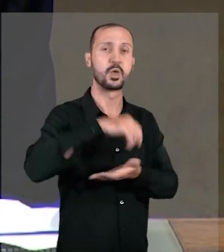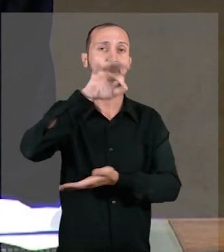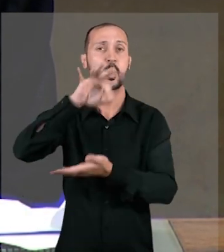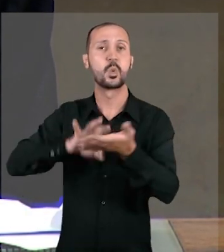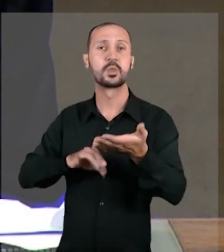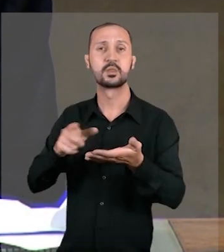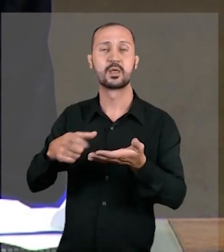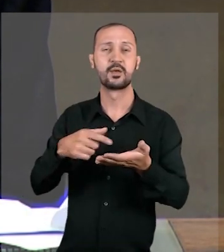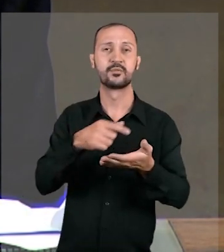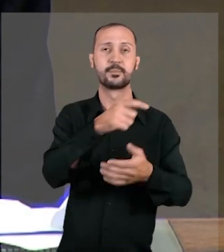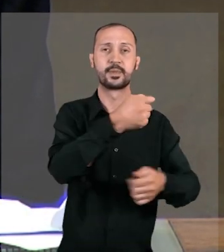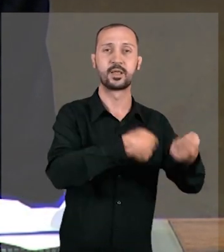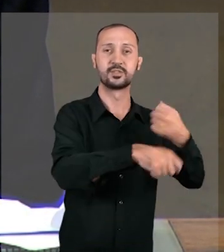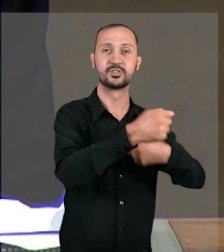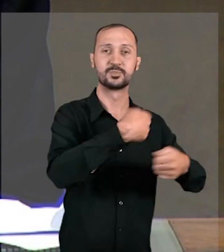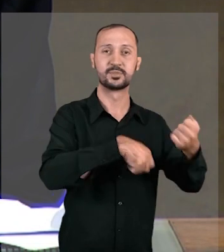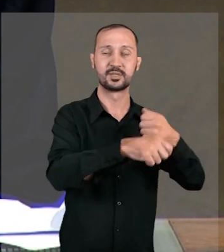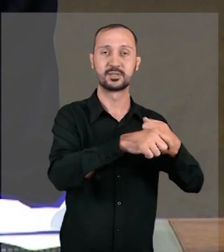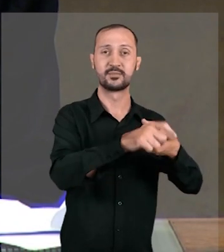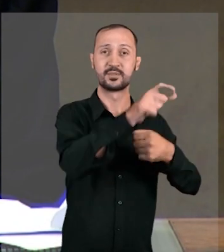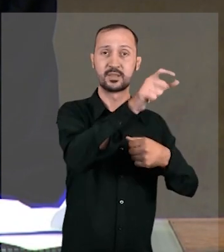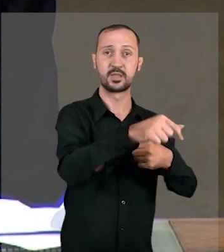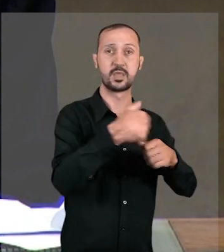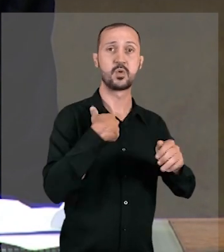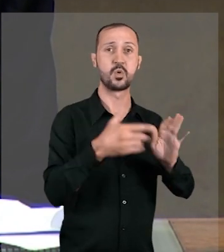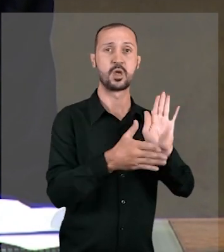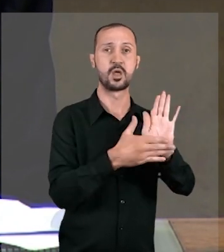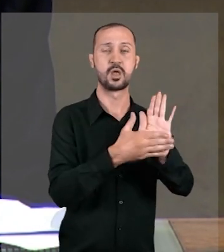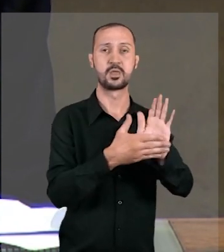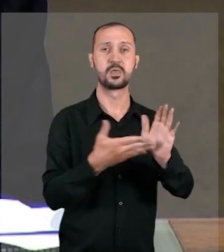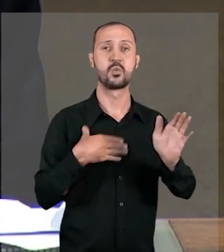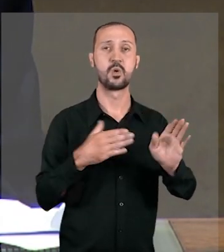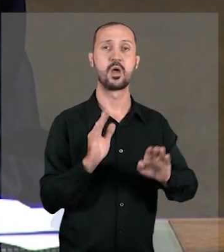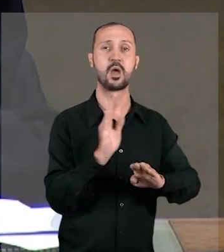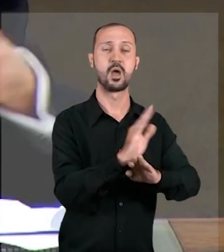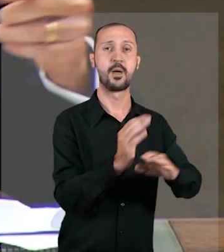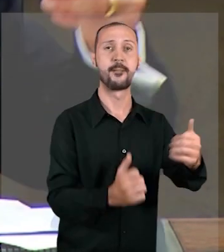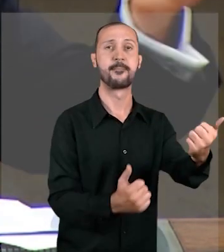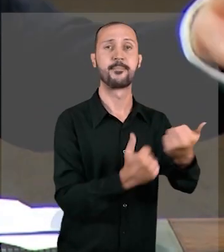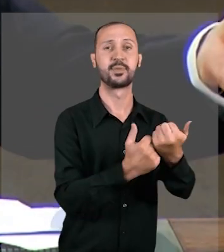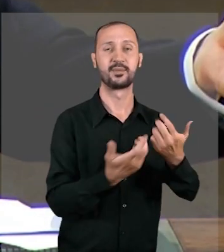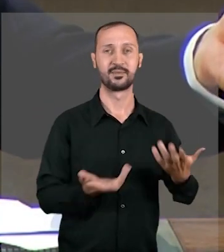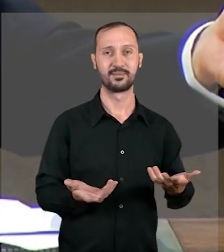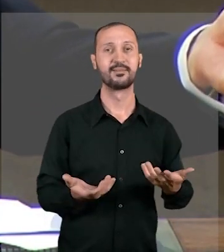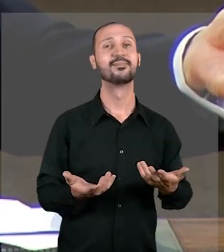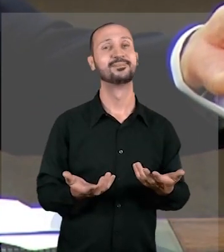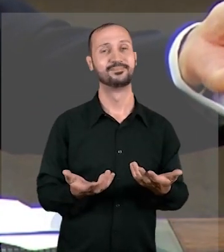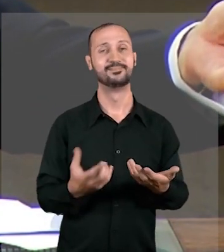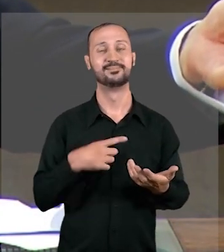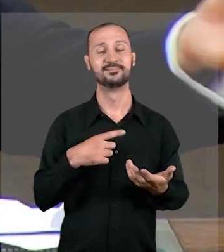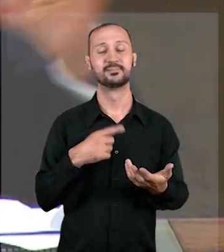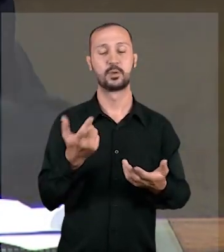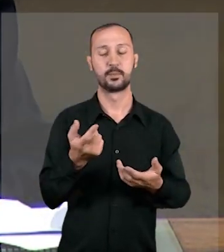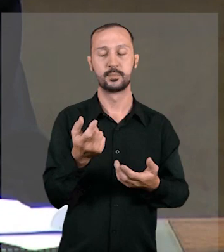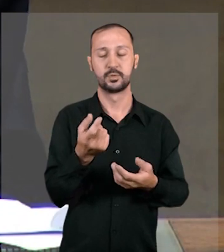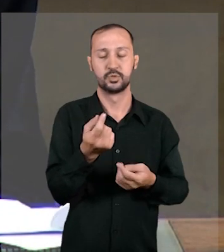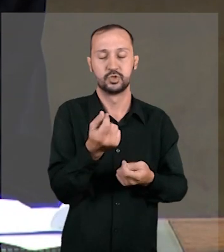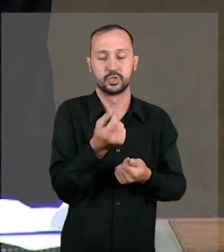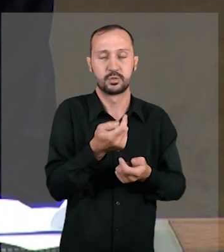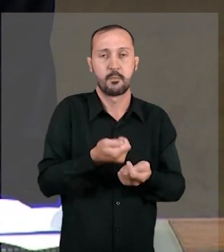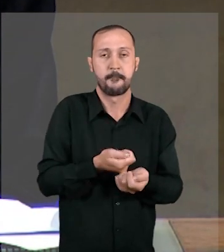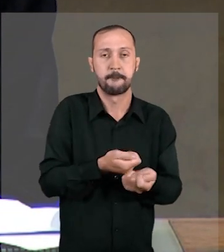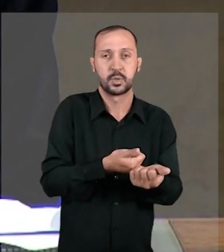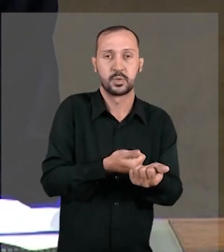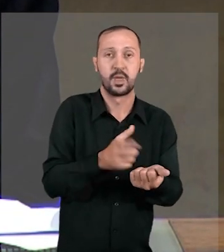diretamente pela administração do candidato que ela financiou. Portanto, o favor privado, que era a doação, era paga com